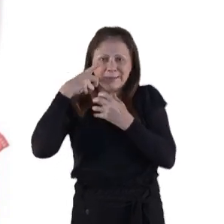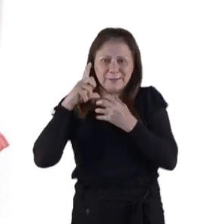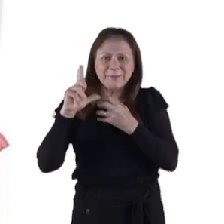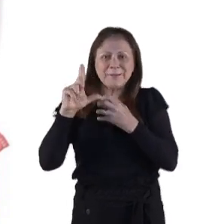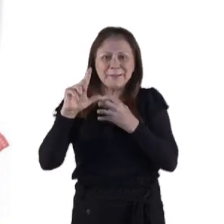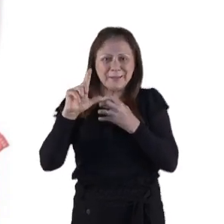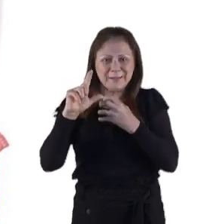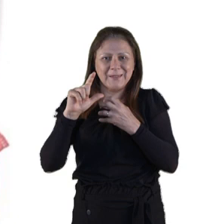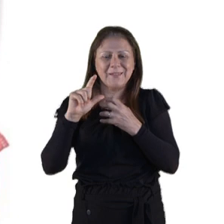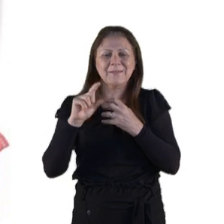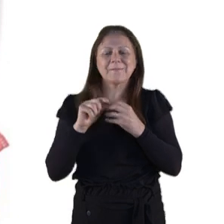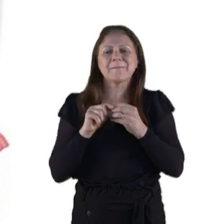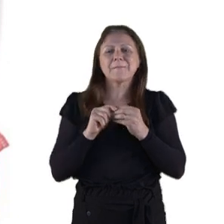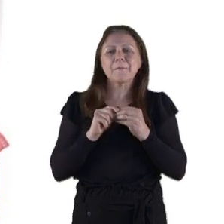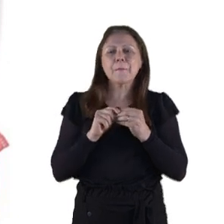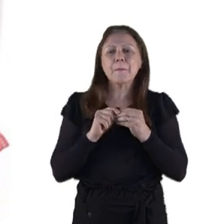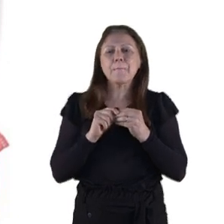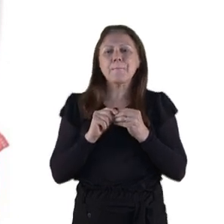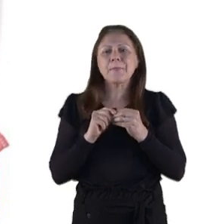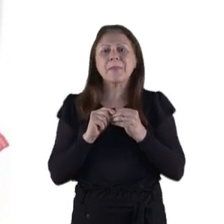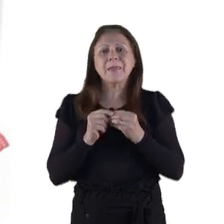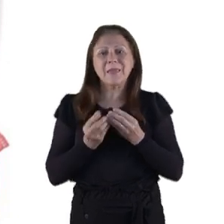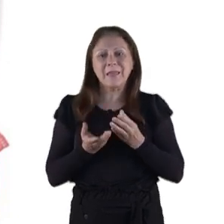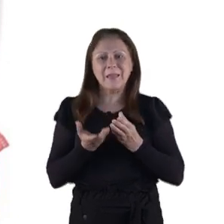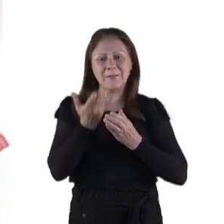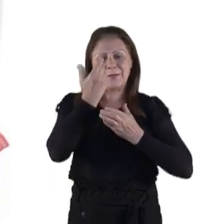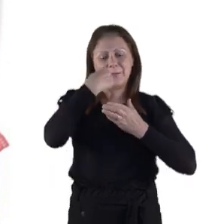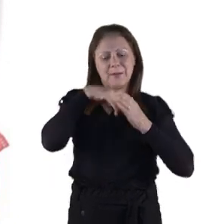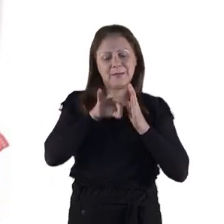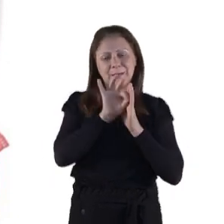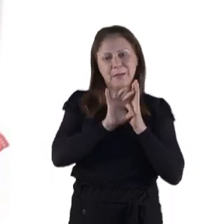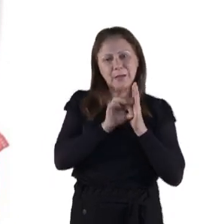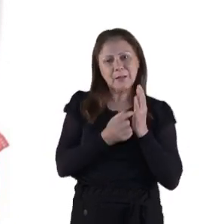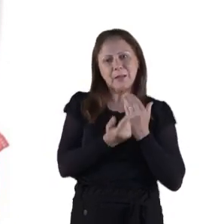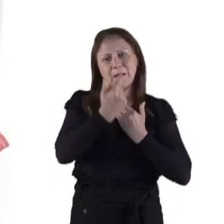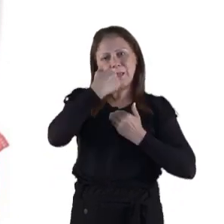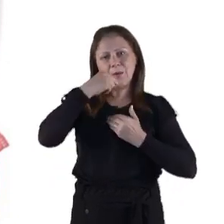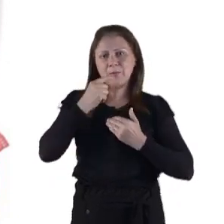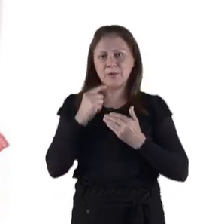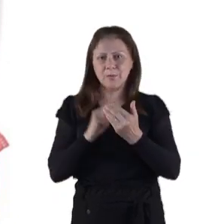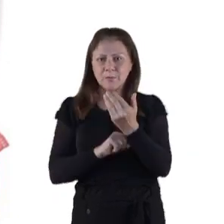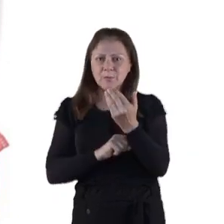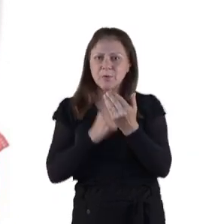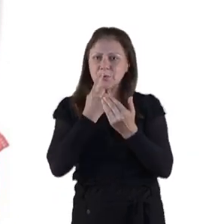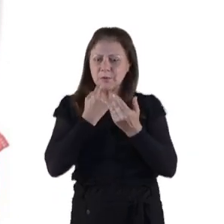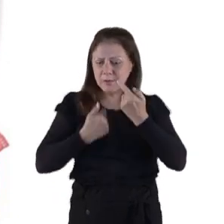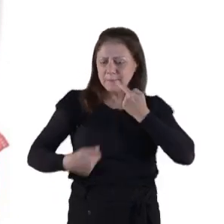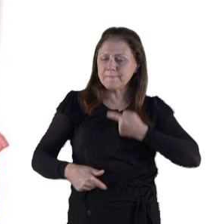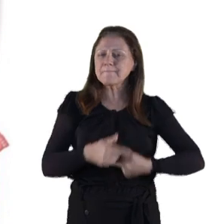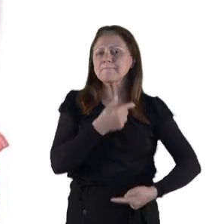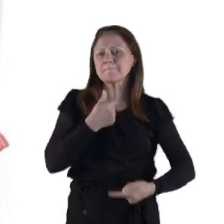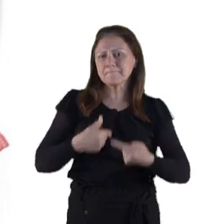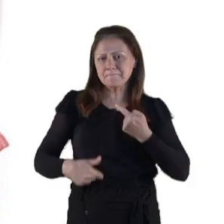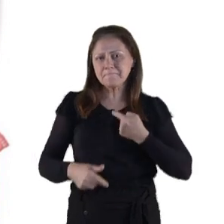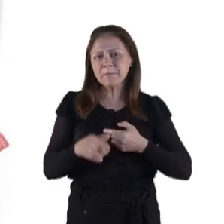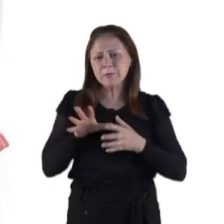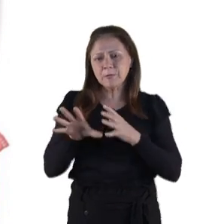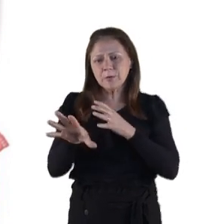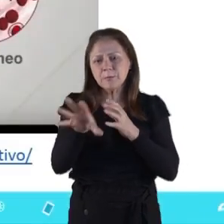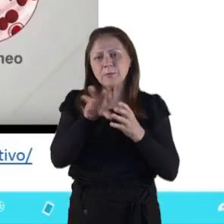consegue absorver muito mais. E leva para as células, que leva para a corrente sanguínea esse nutriente que a gente está absorvendo no